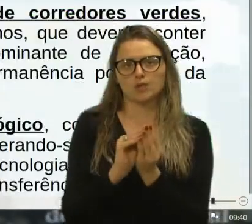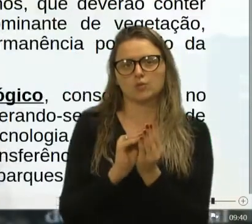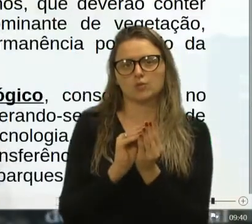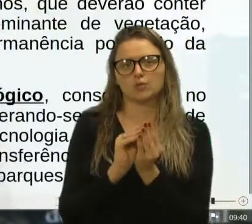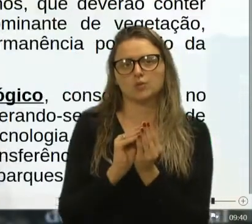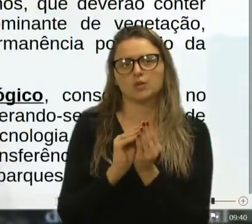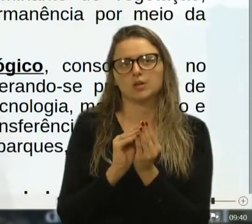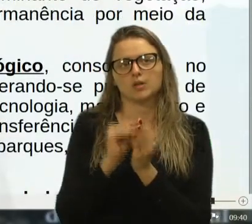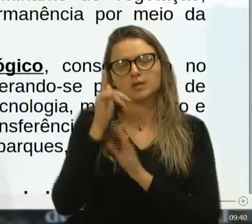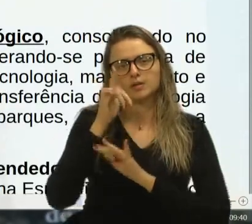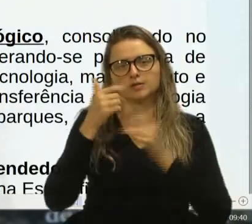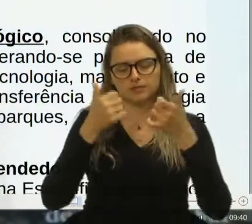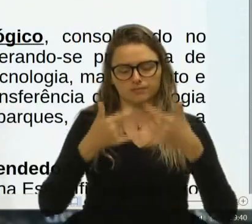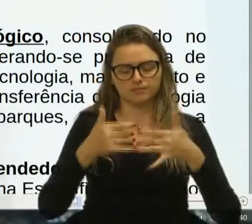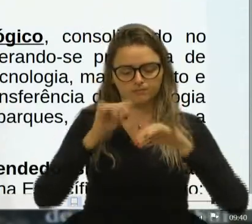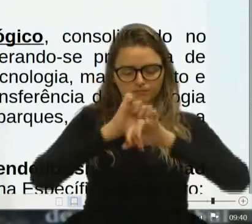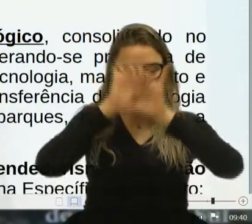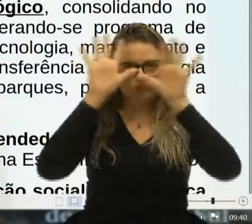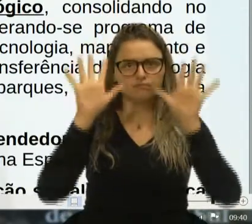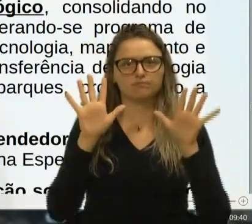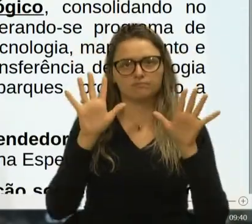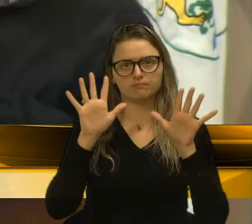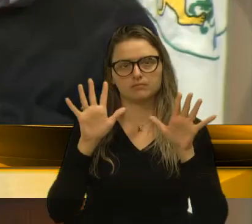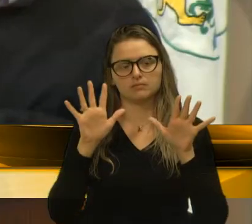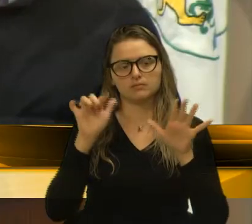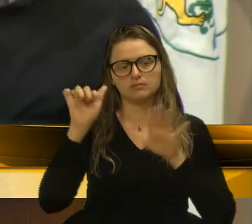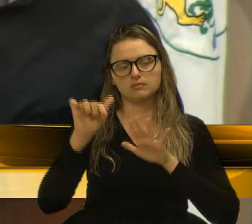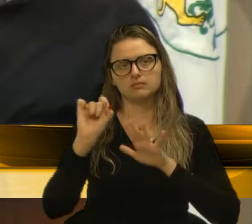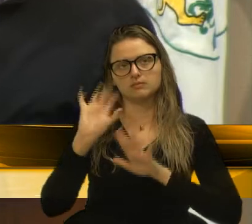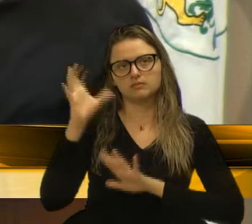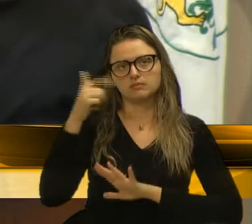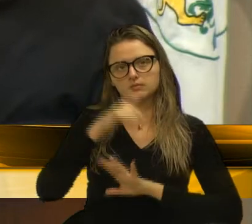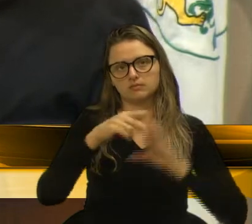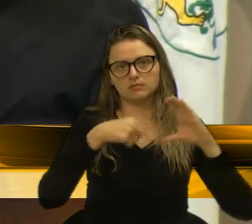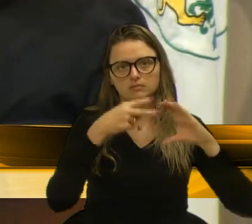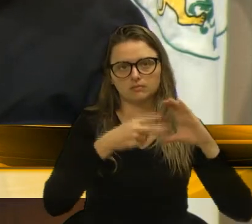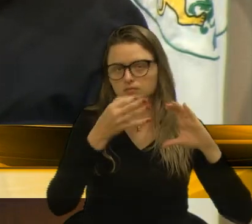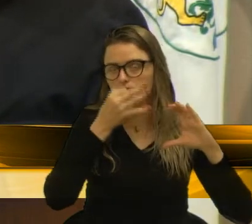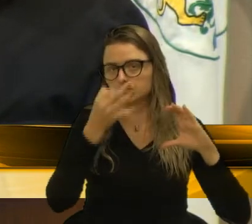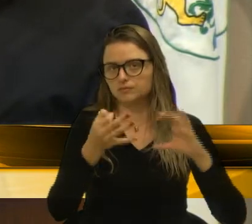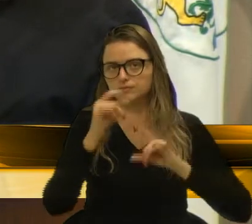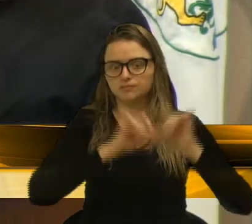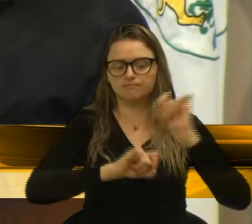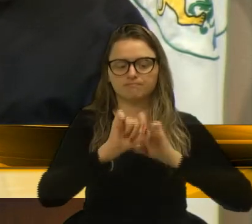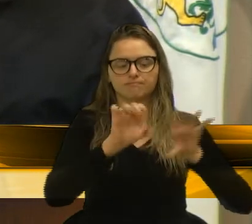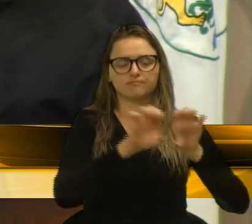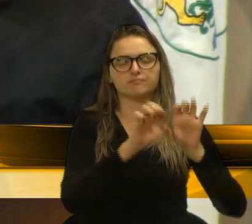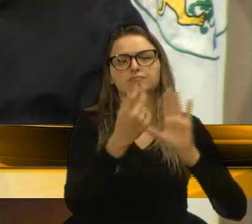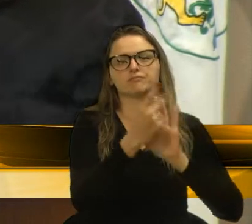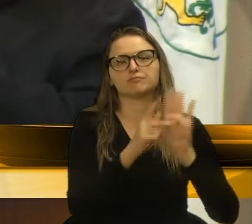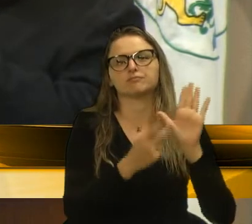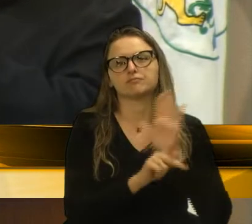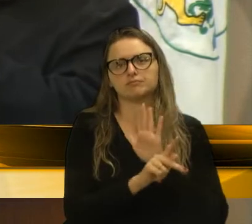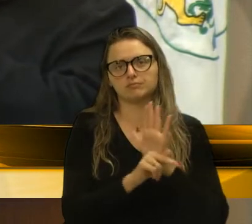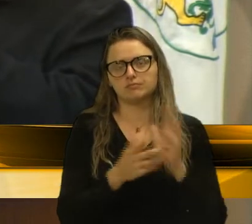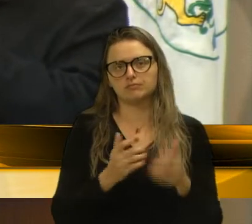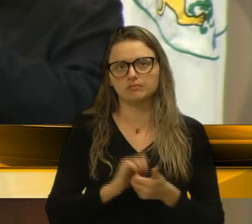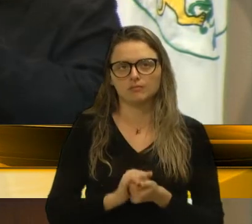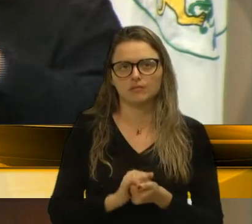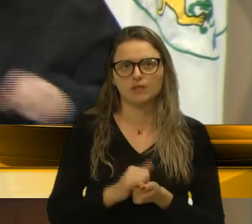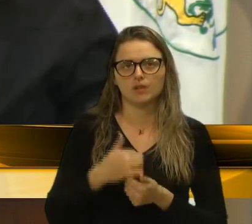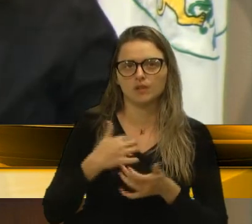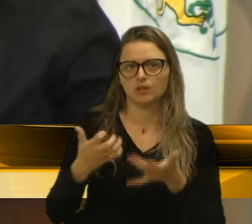colocar claramente a posição desse Poder Legislativo com relação a essa questão do plano diretor. Eu quero